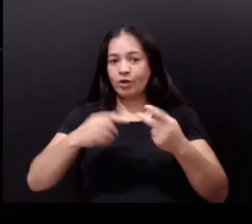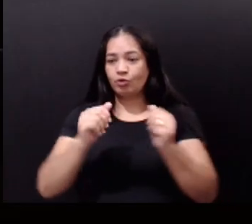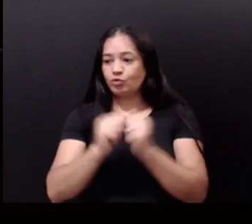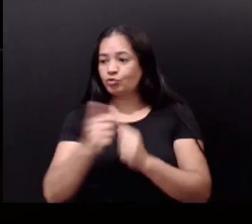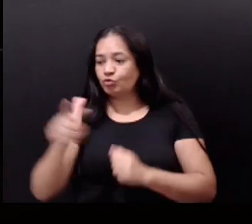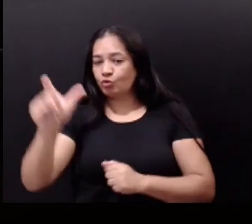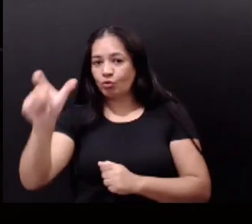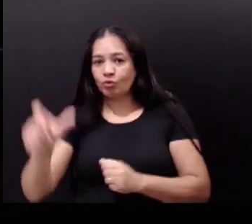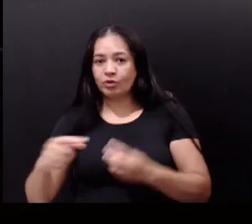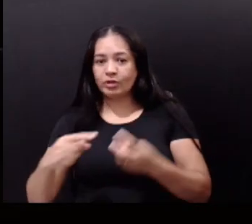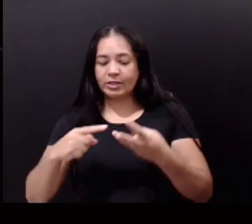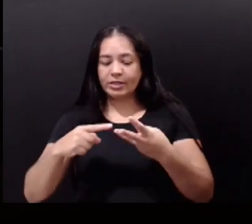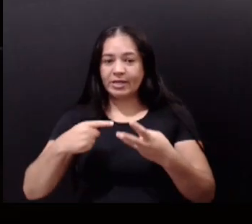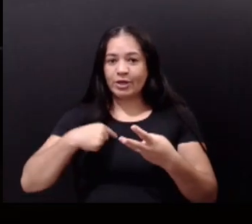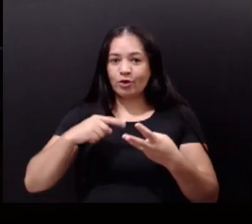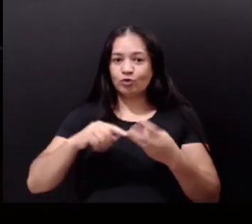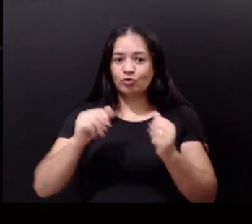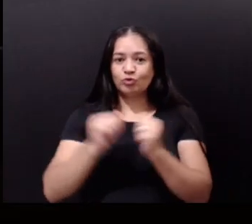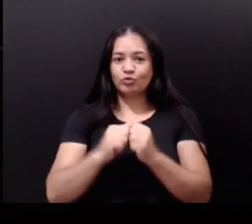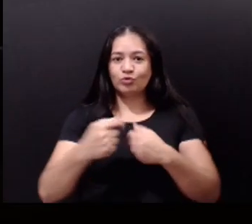nesse lugar também do eu,